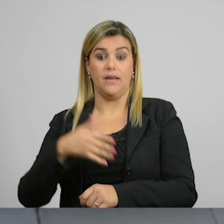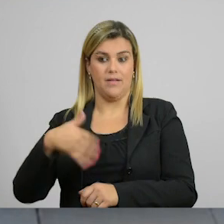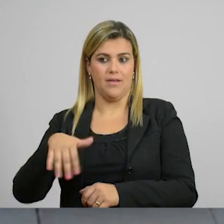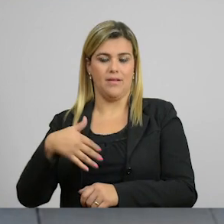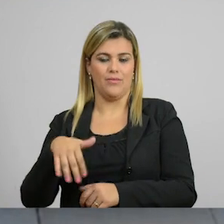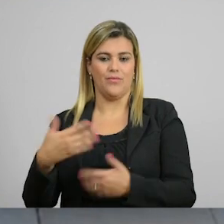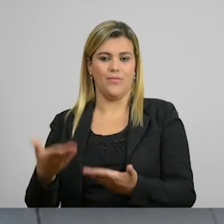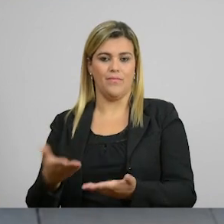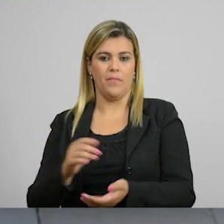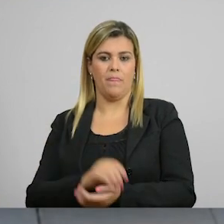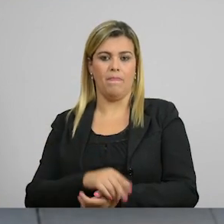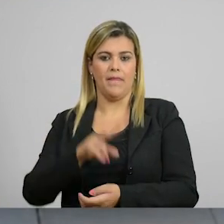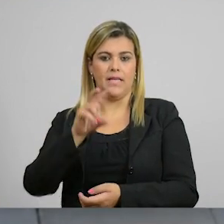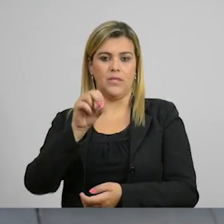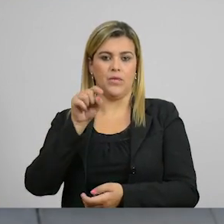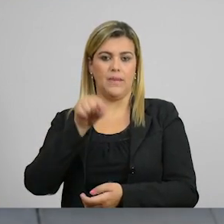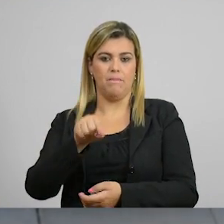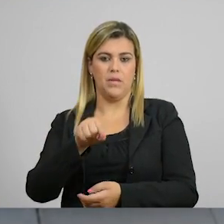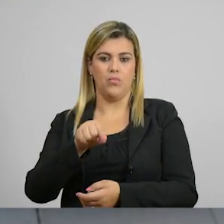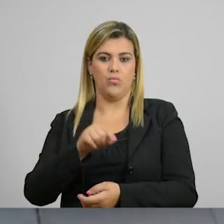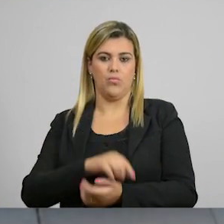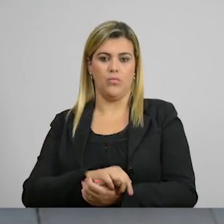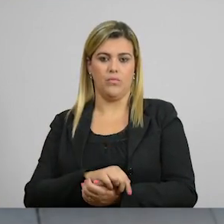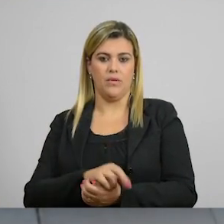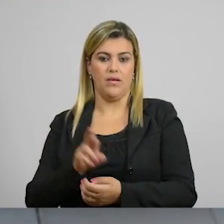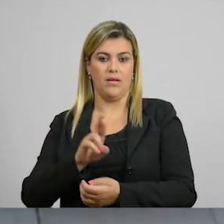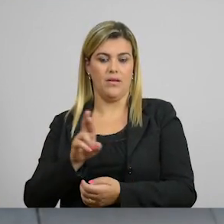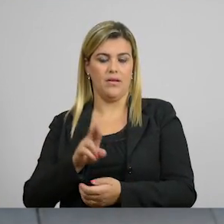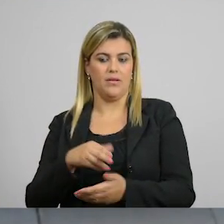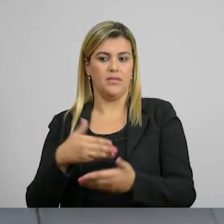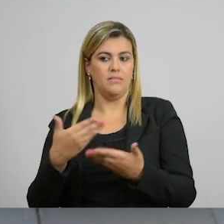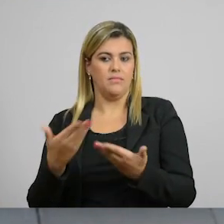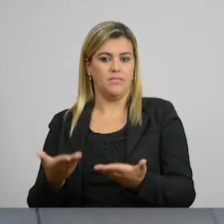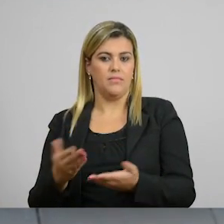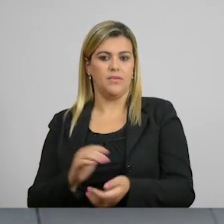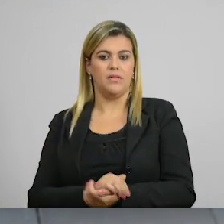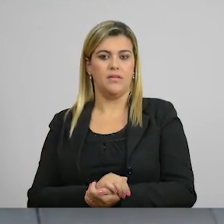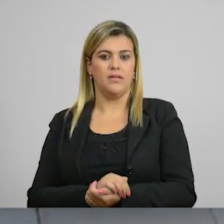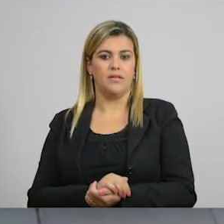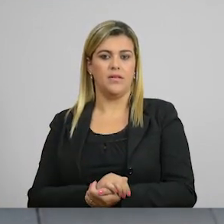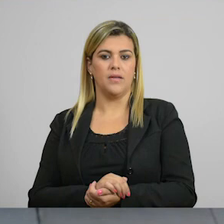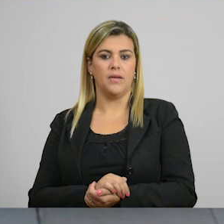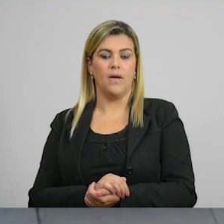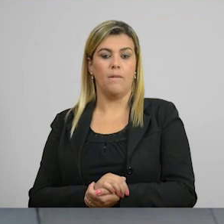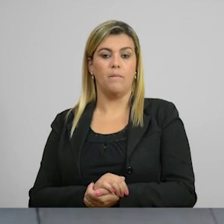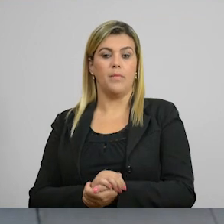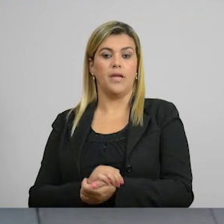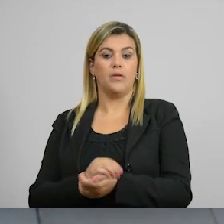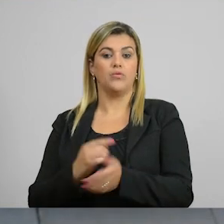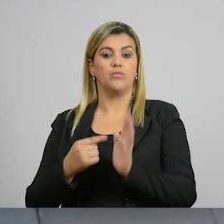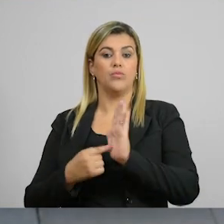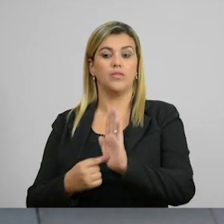caro, R$50 mil por mês. Para nós que estávamos